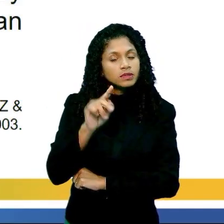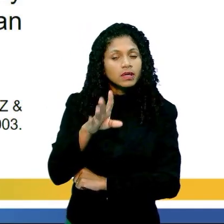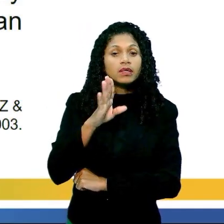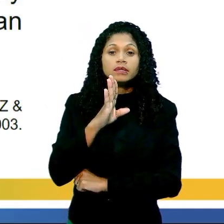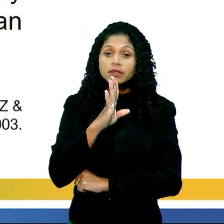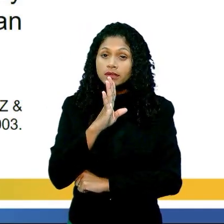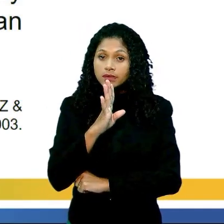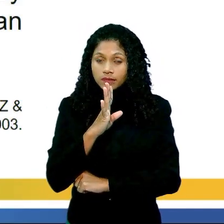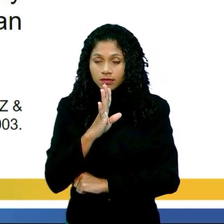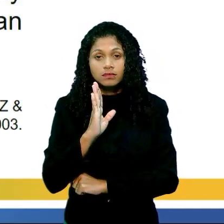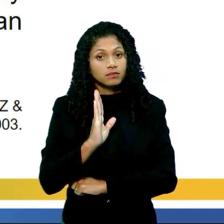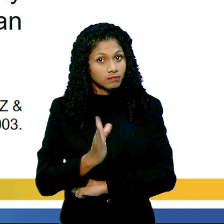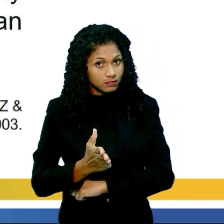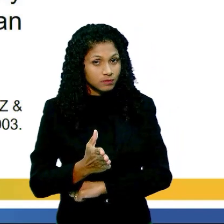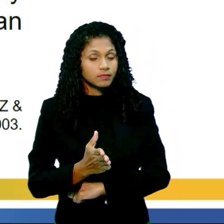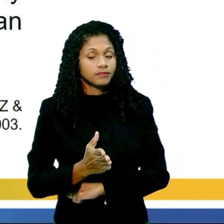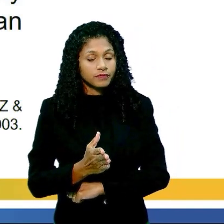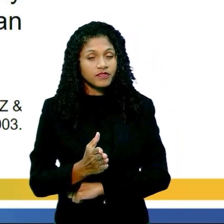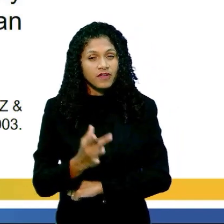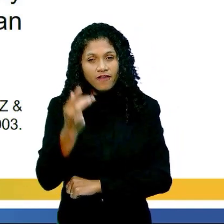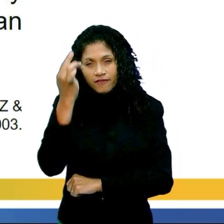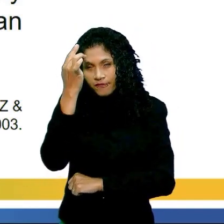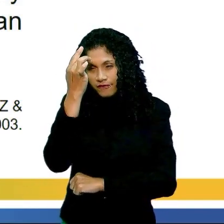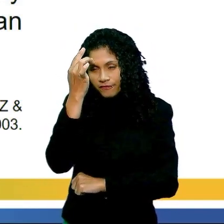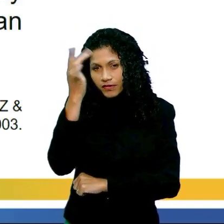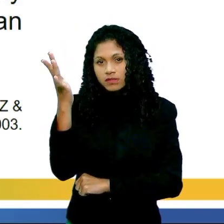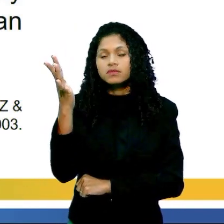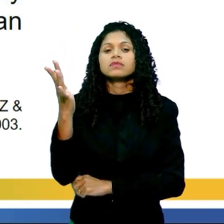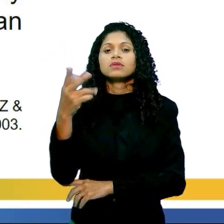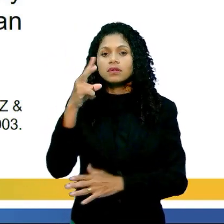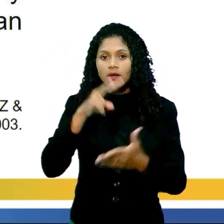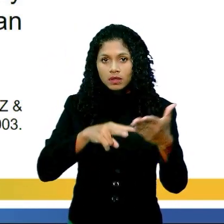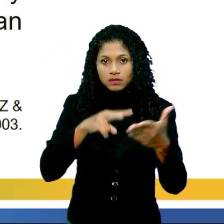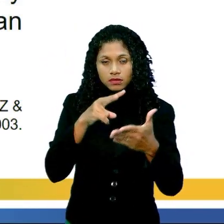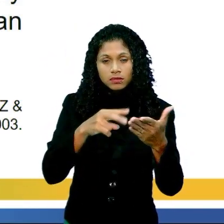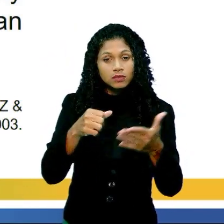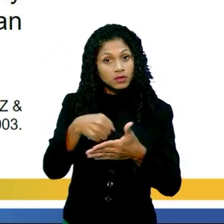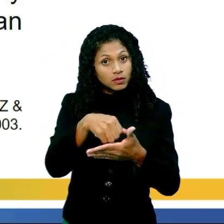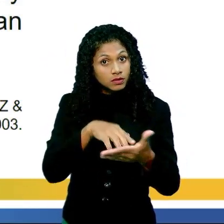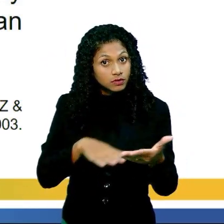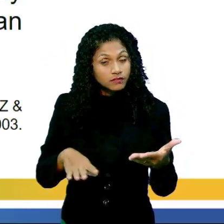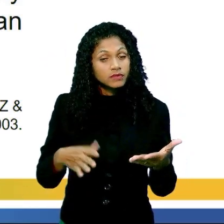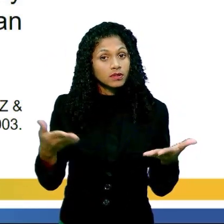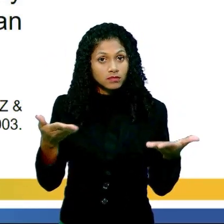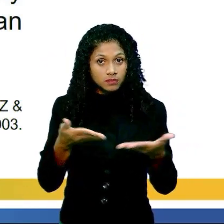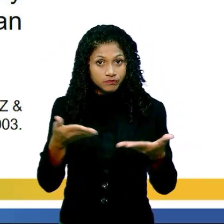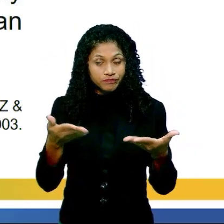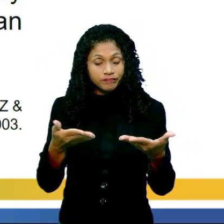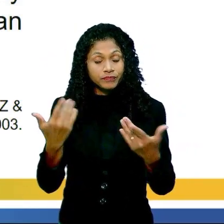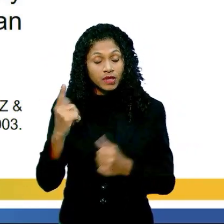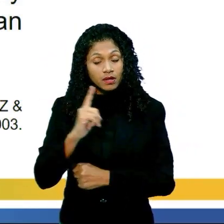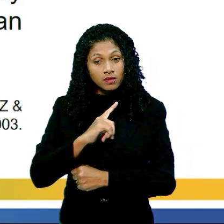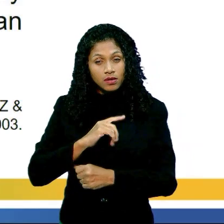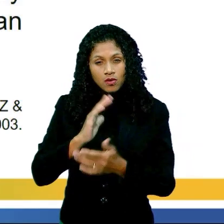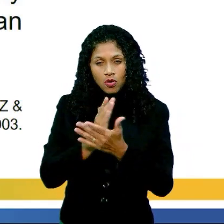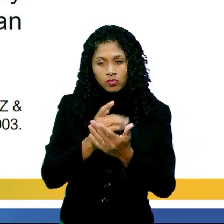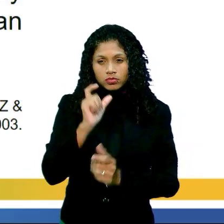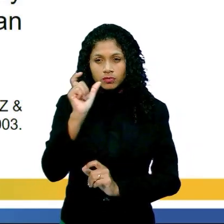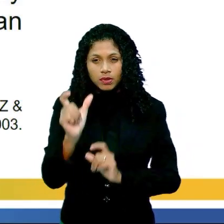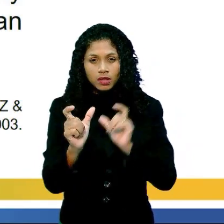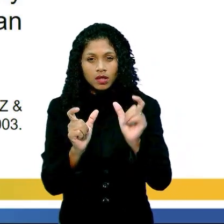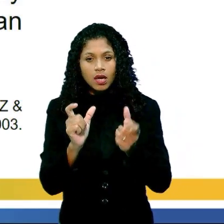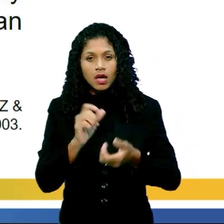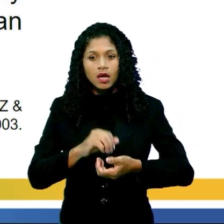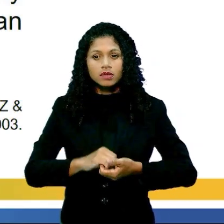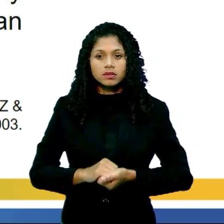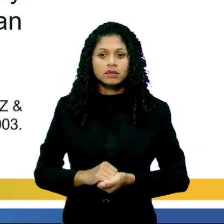E elas vão facilitar muito a leitura da nossa atividade de hoje, ok? Nós temos algumas palavras, como